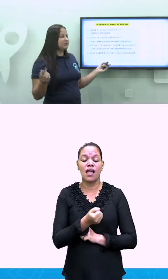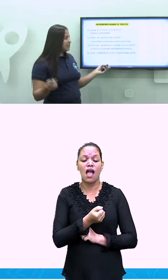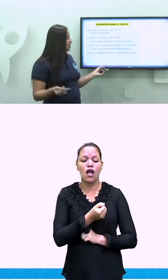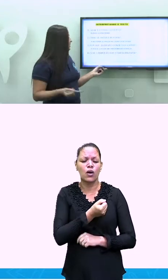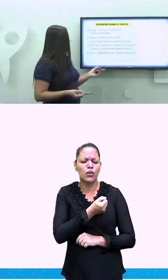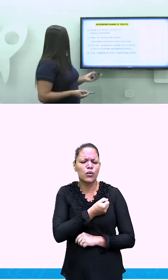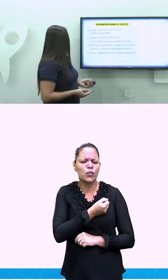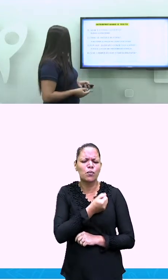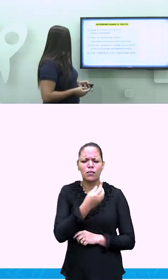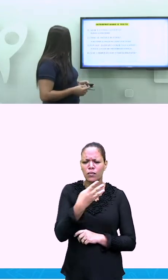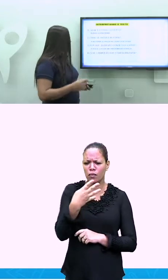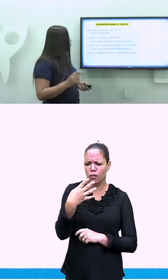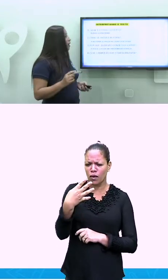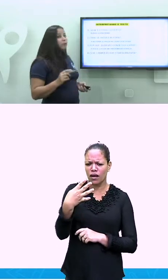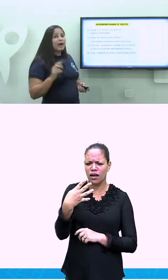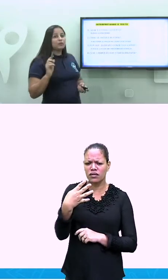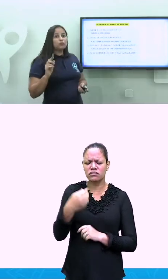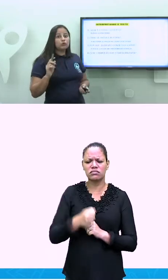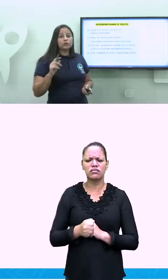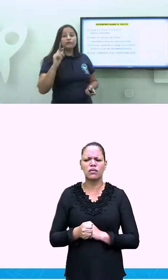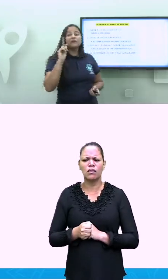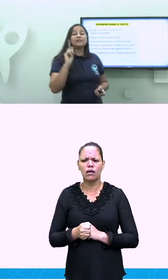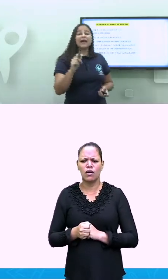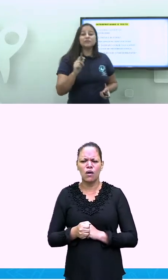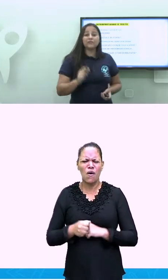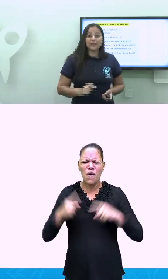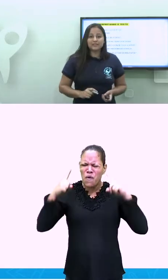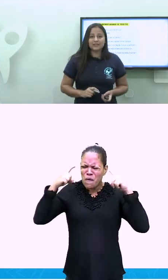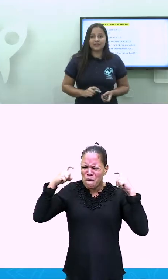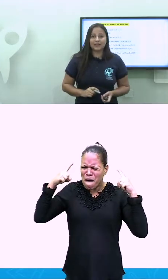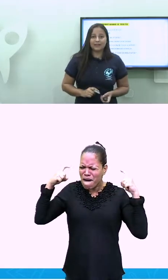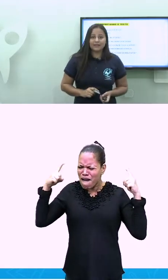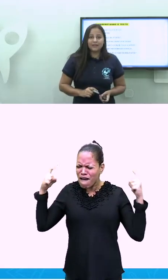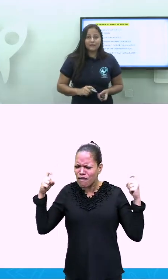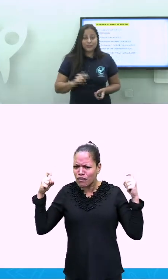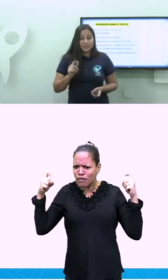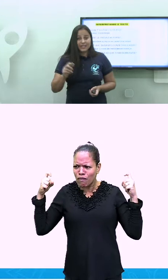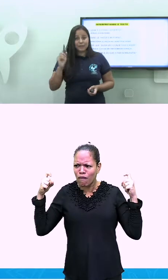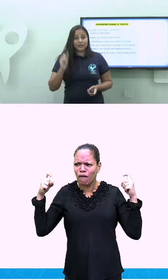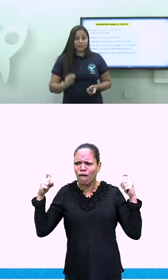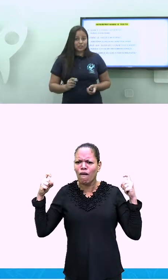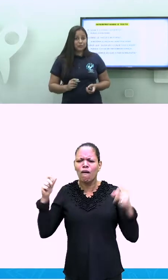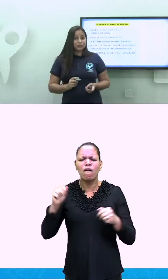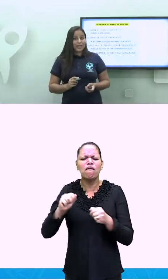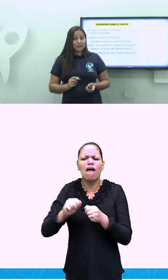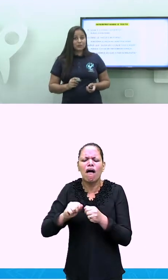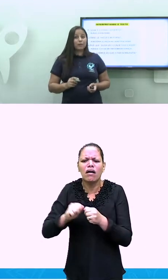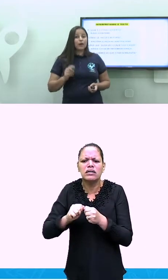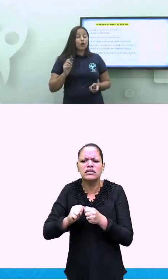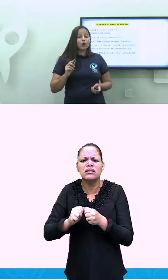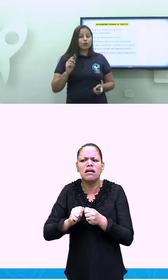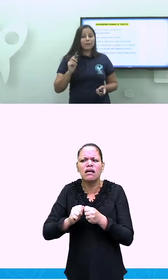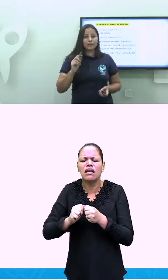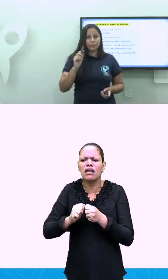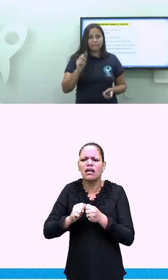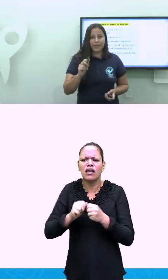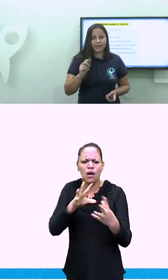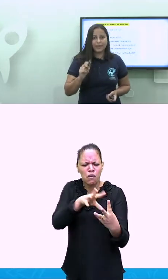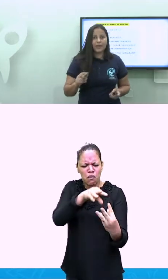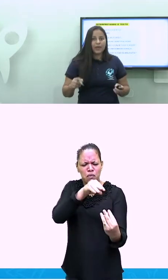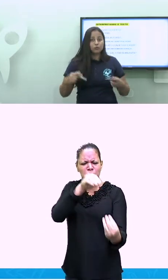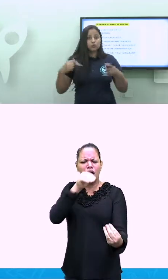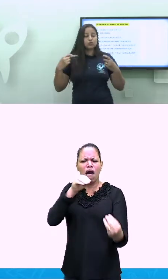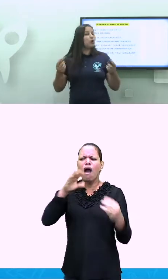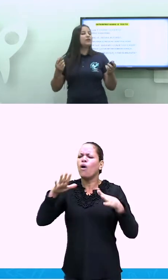fantasma na vidraça. Qual o barulho que o fantasma fazia? Vocês lembram que a gente leu no texto? É uma